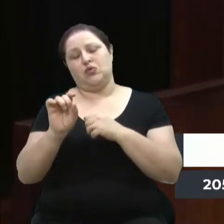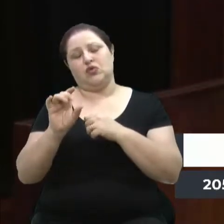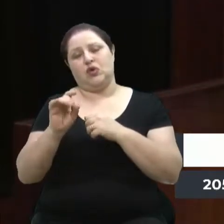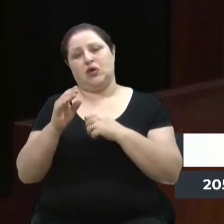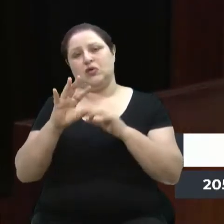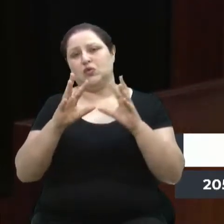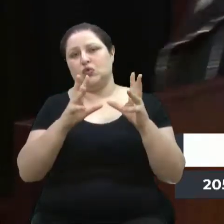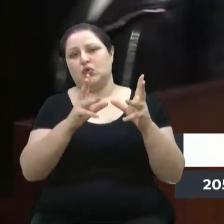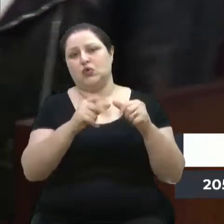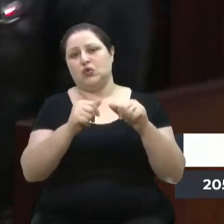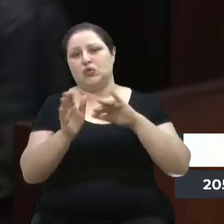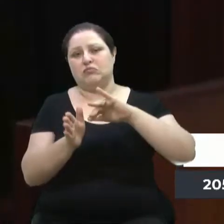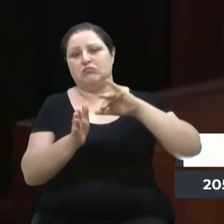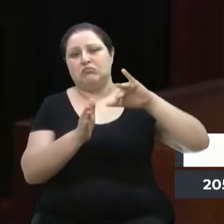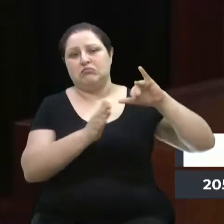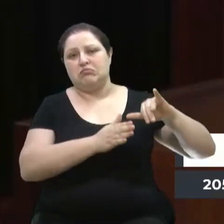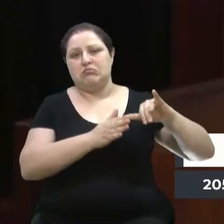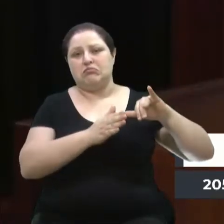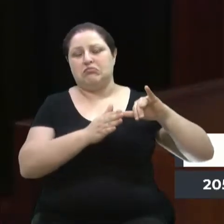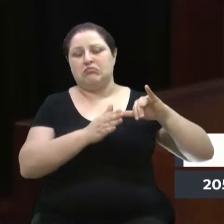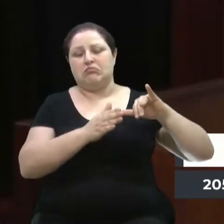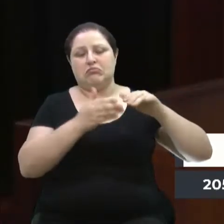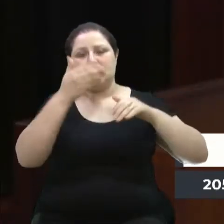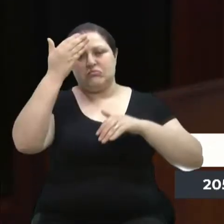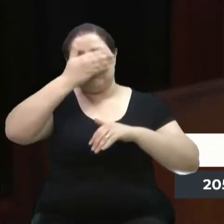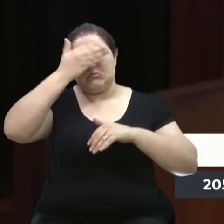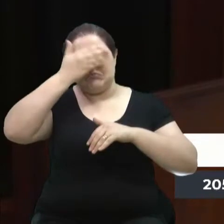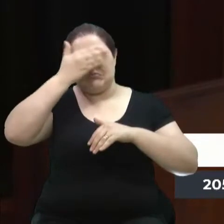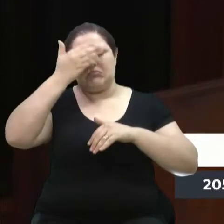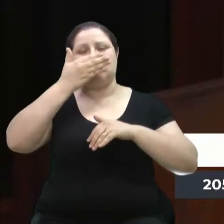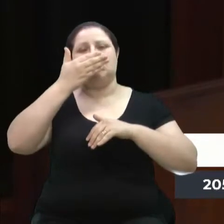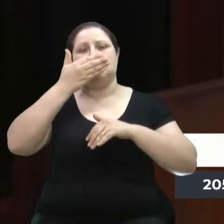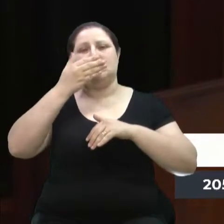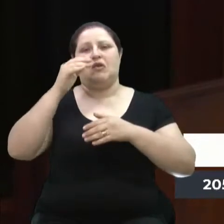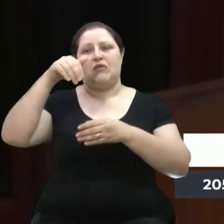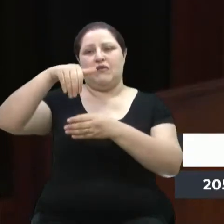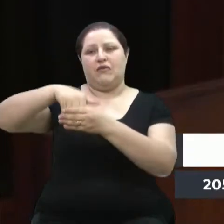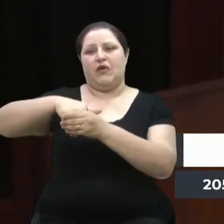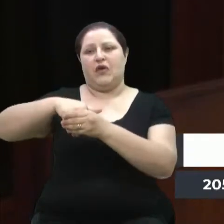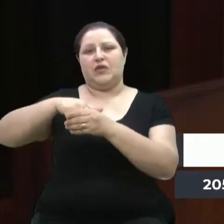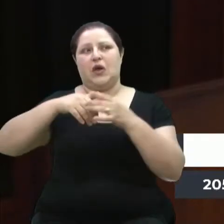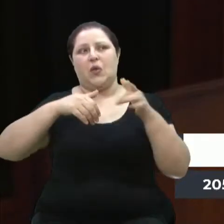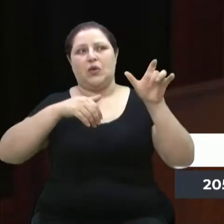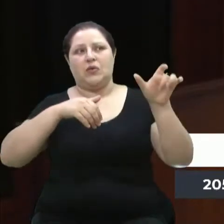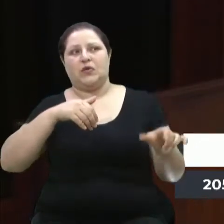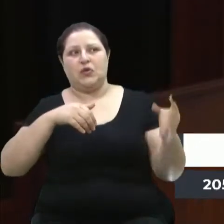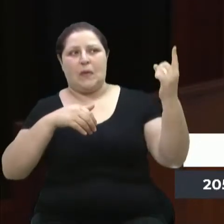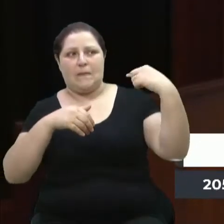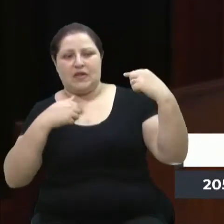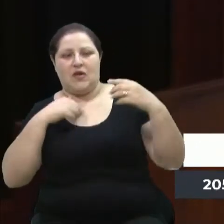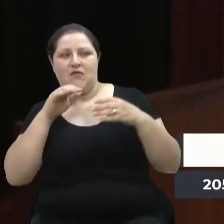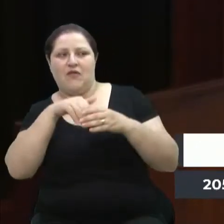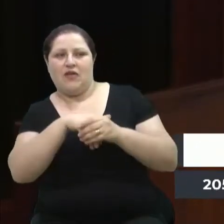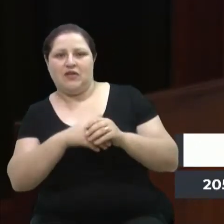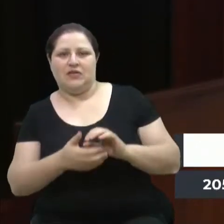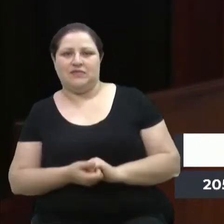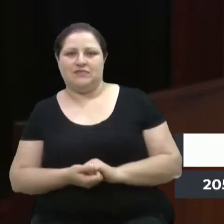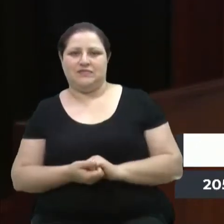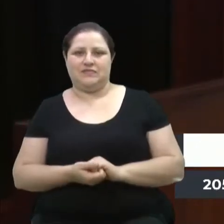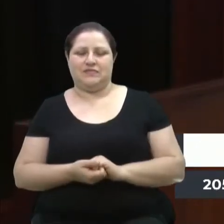e aqui se volta cabresto a vereadora fantinel o senhor é Vereador Vereador Cadore